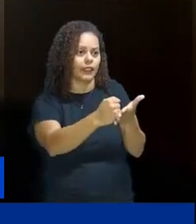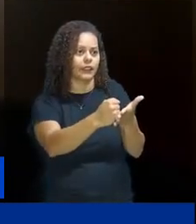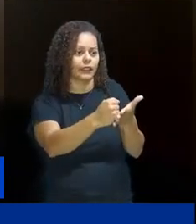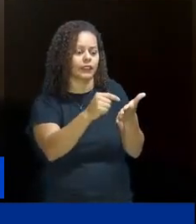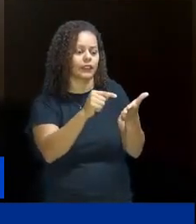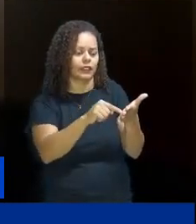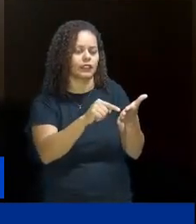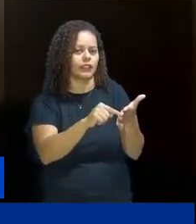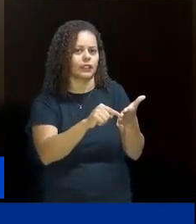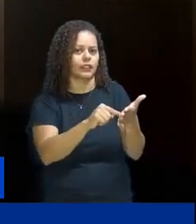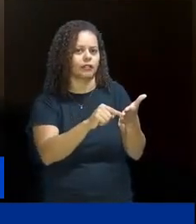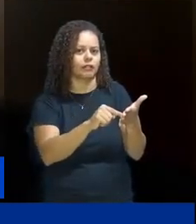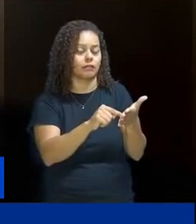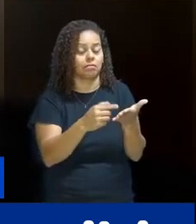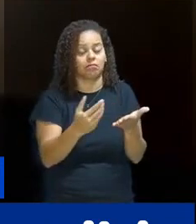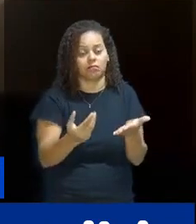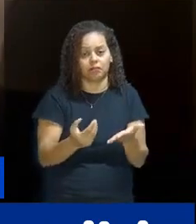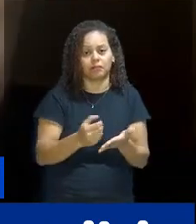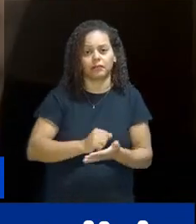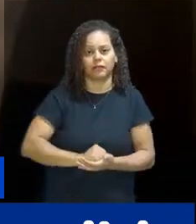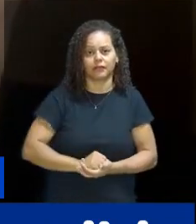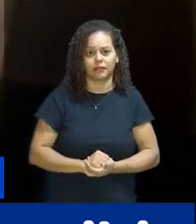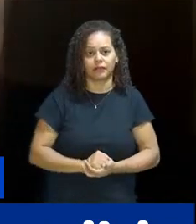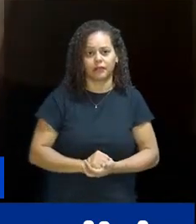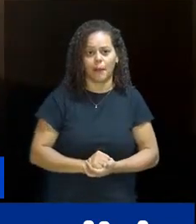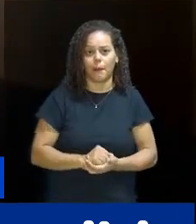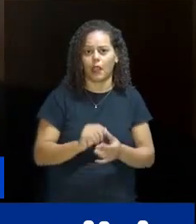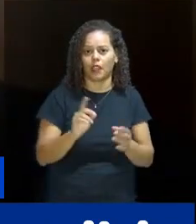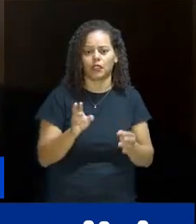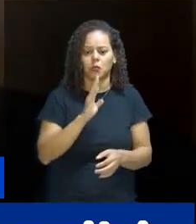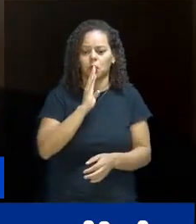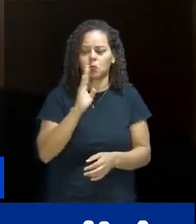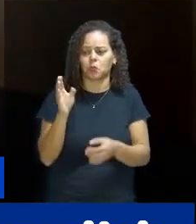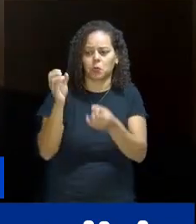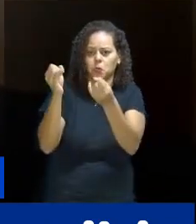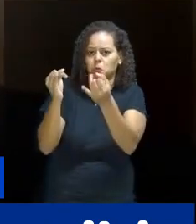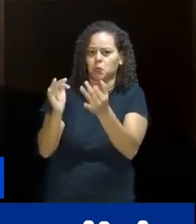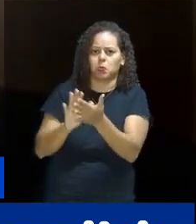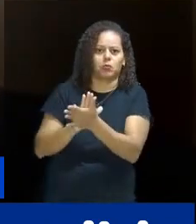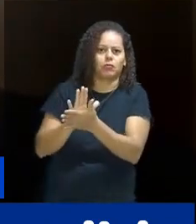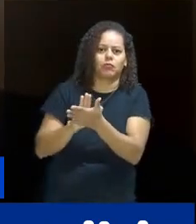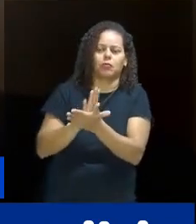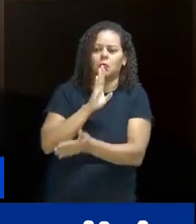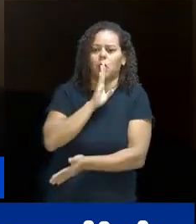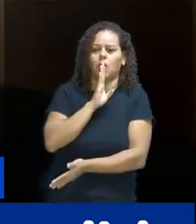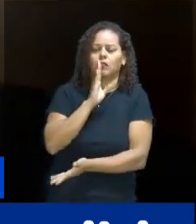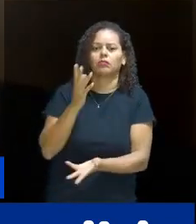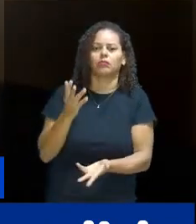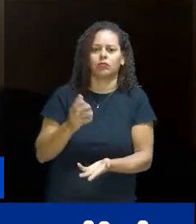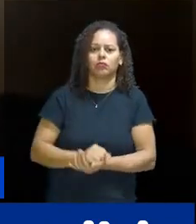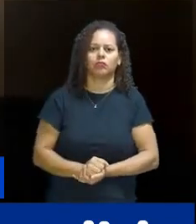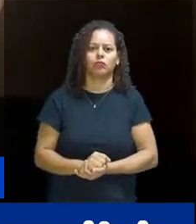Intimado, o interessado nada disse. Eis os gastos: despesa no valor de